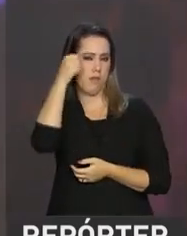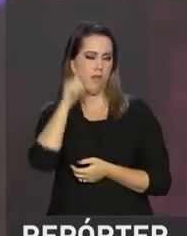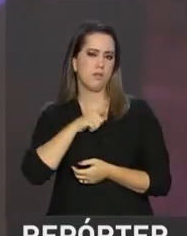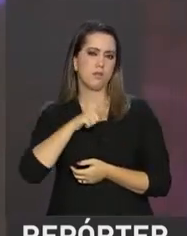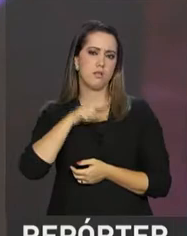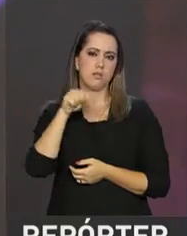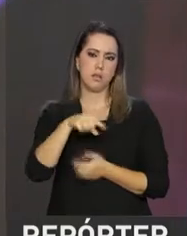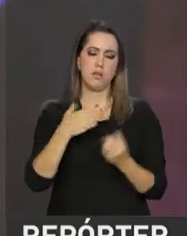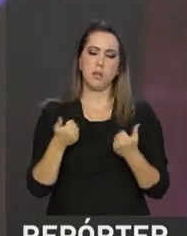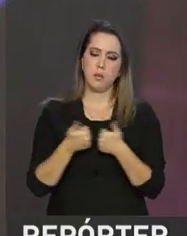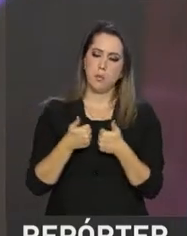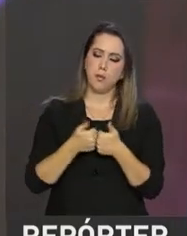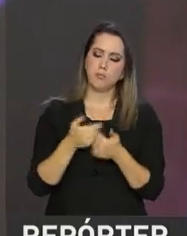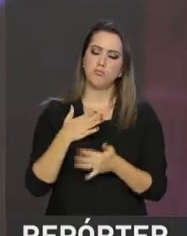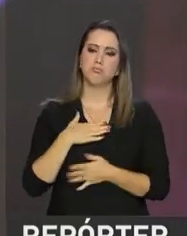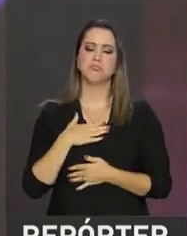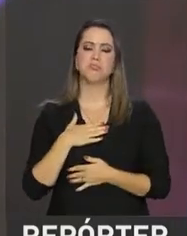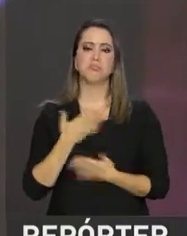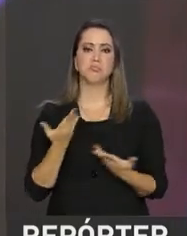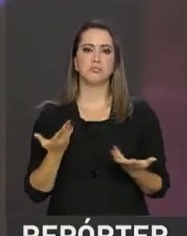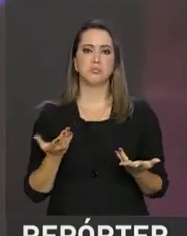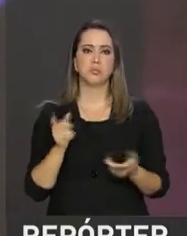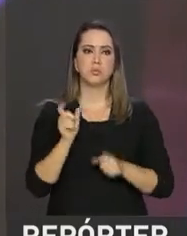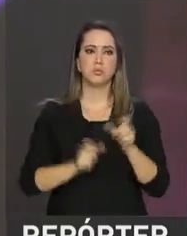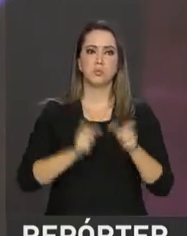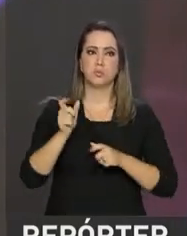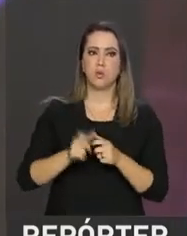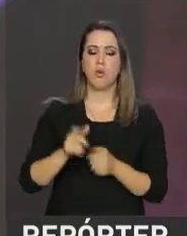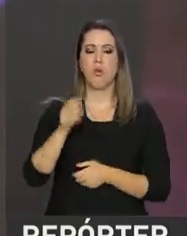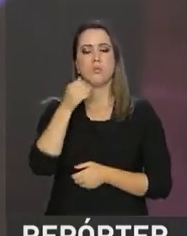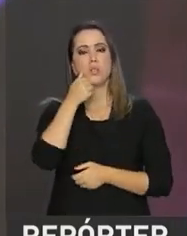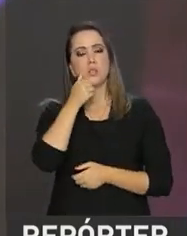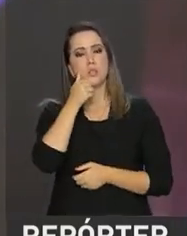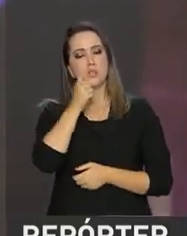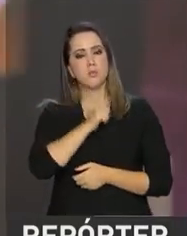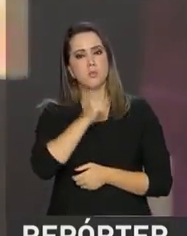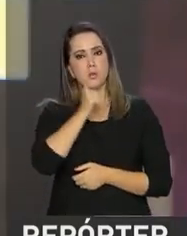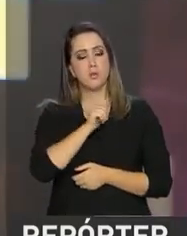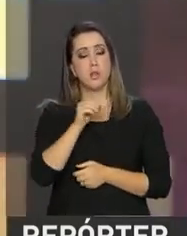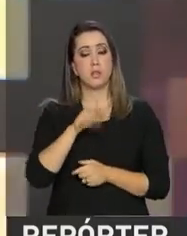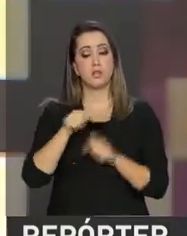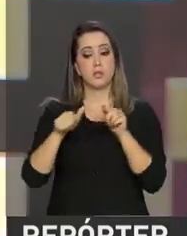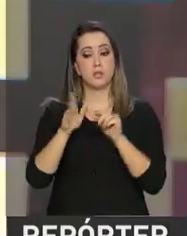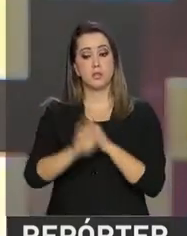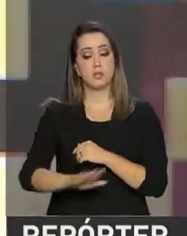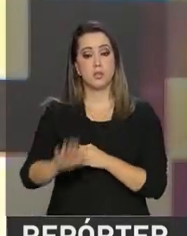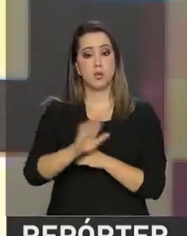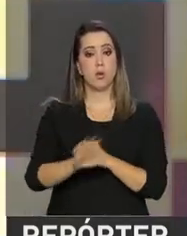tem aqui na minha região, quem são as cineastas que estão trabalhando com infância ou com animação.